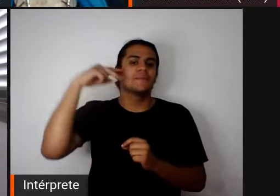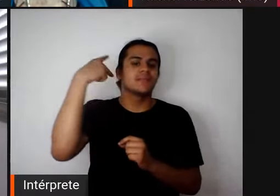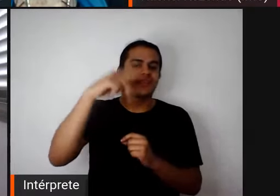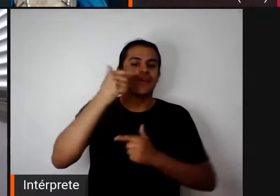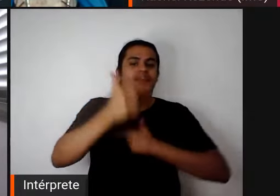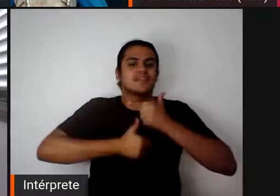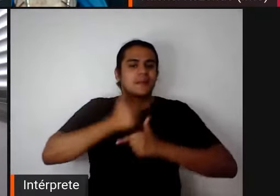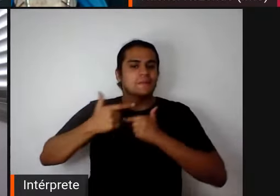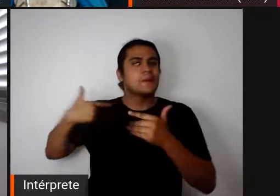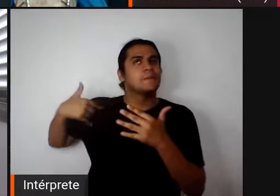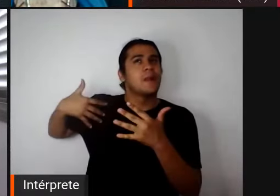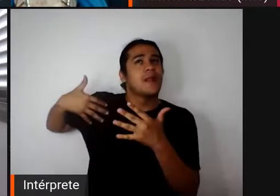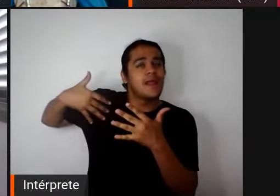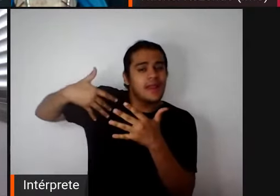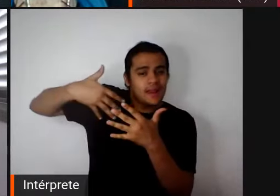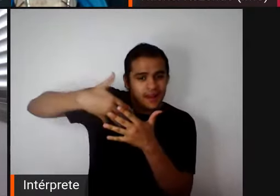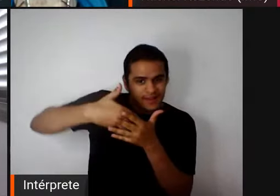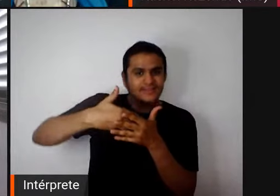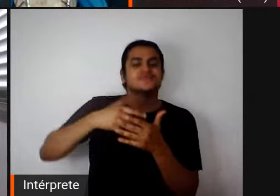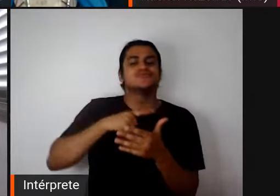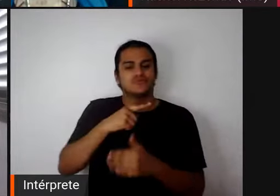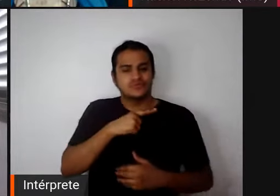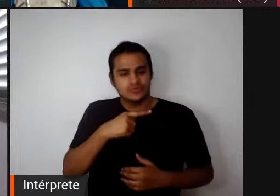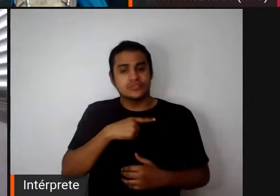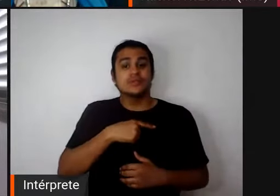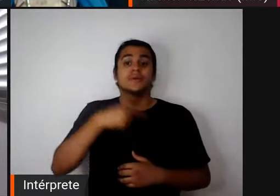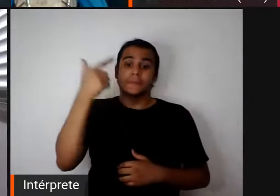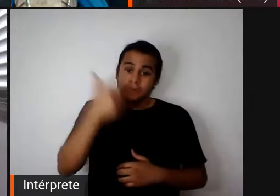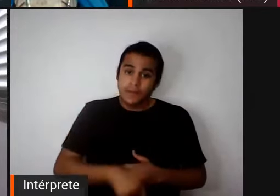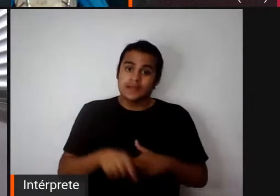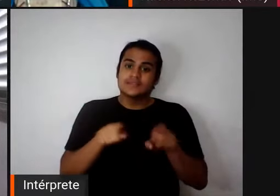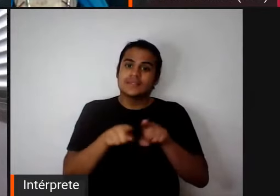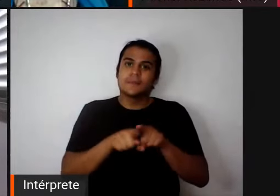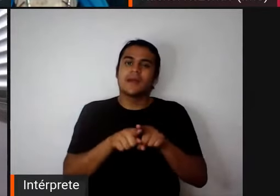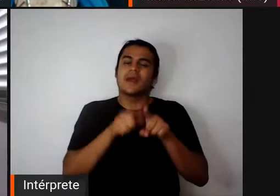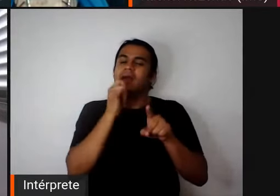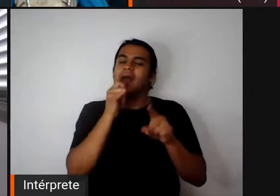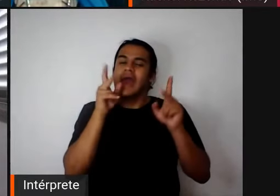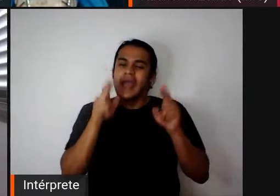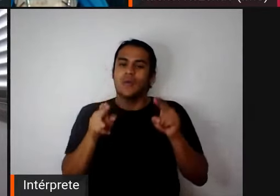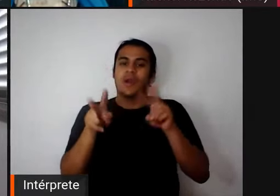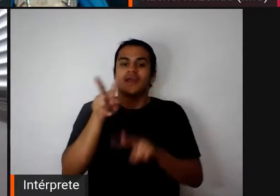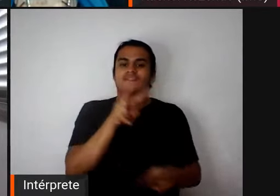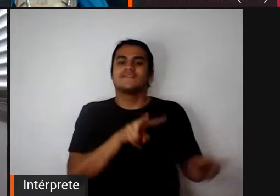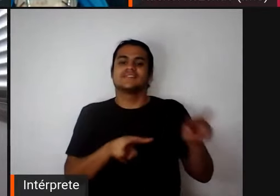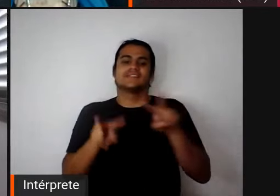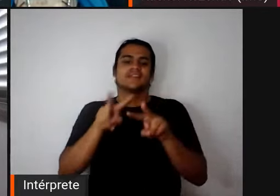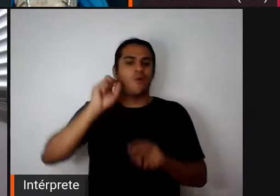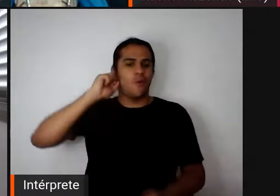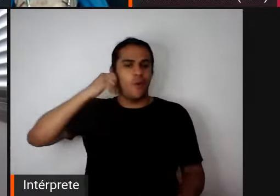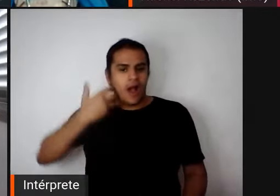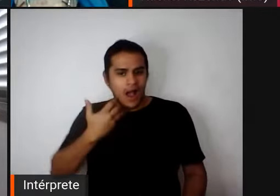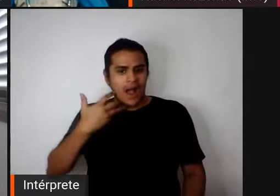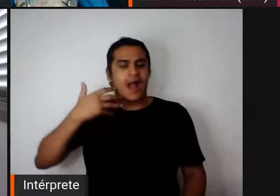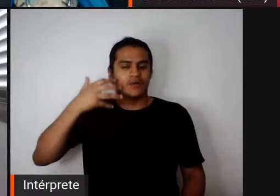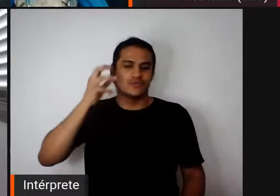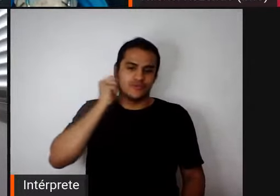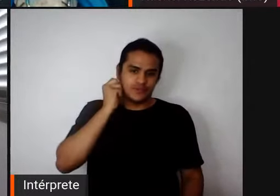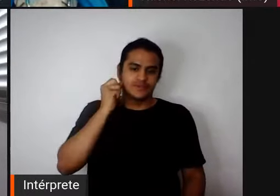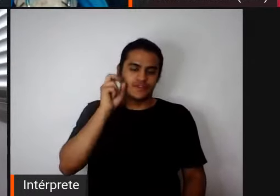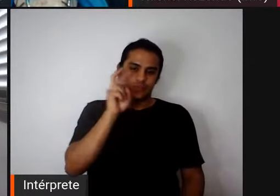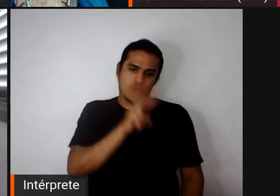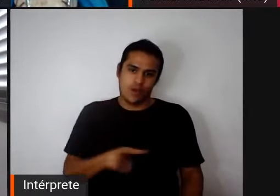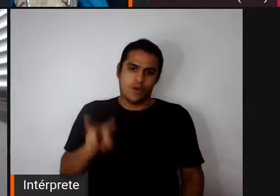tentou passar essa revisão dessa produção audiovisual e da produção presente audiovisual,